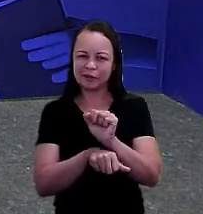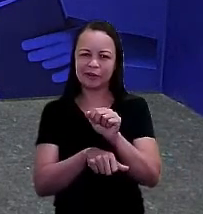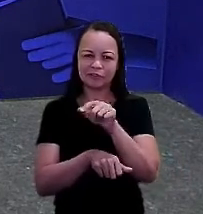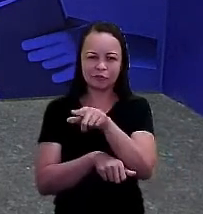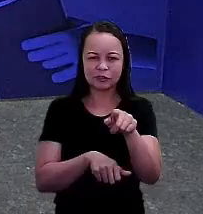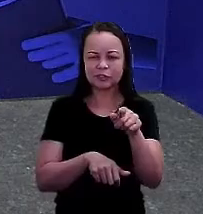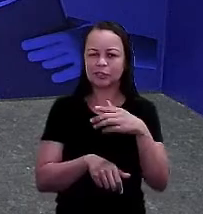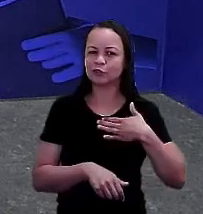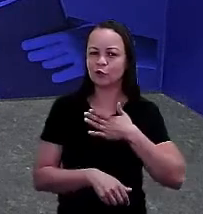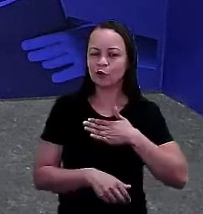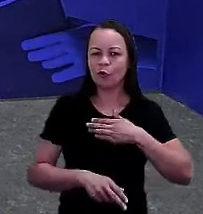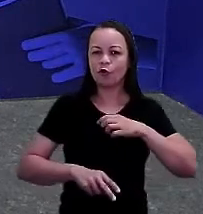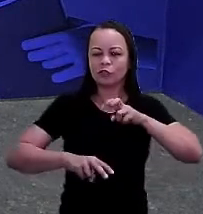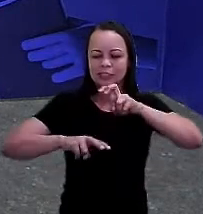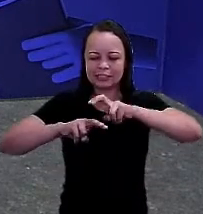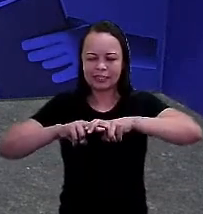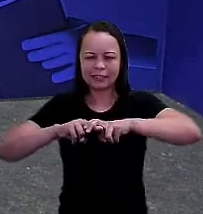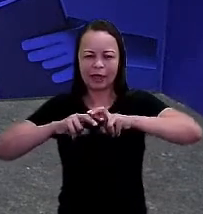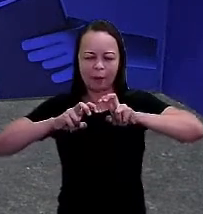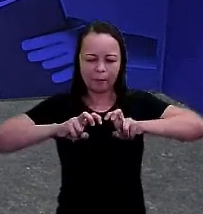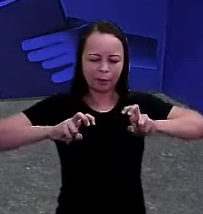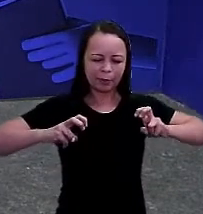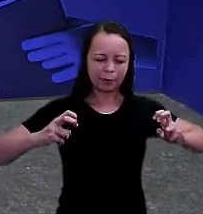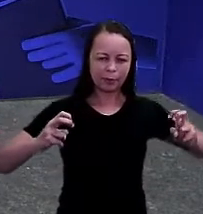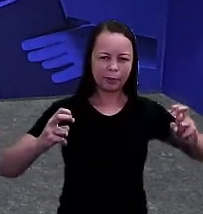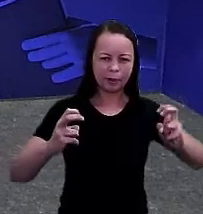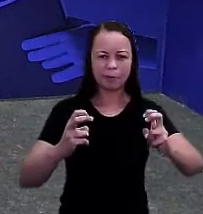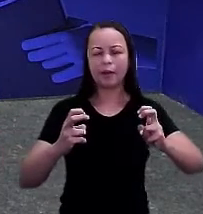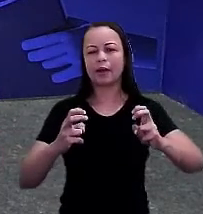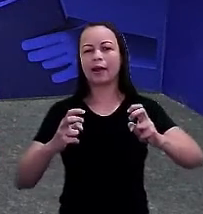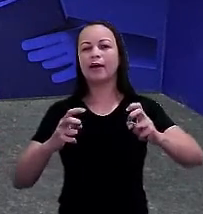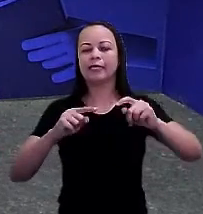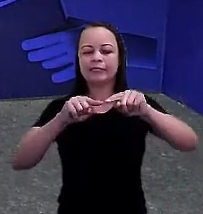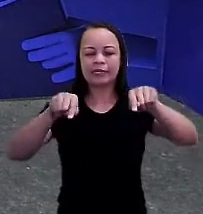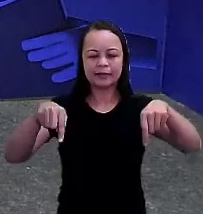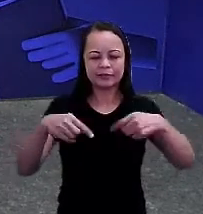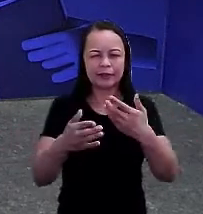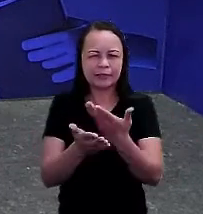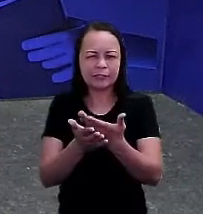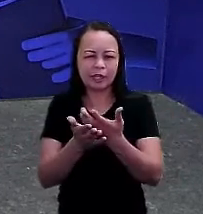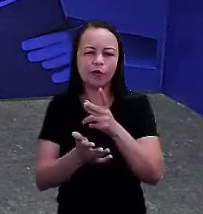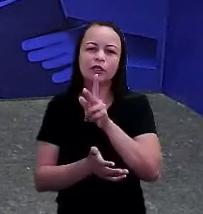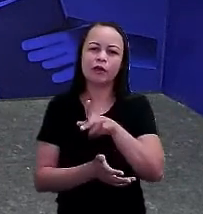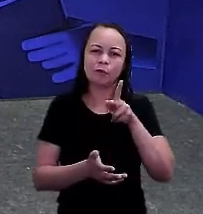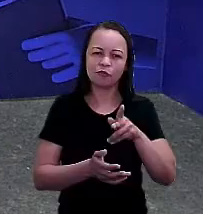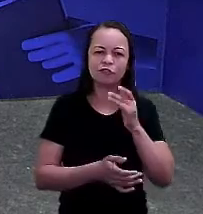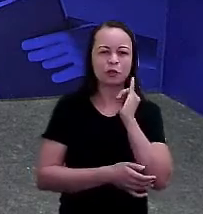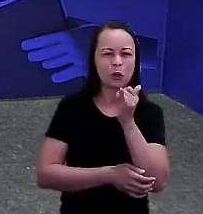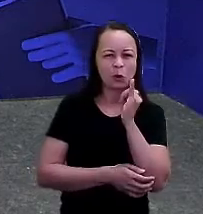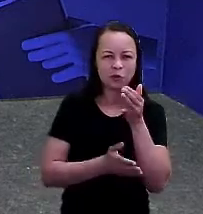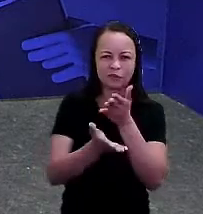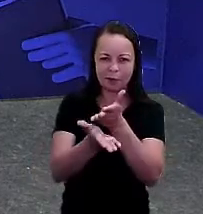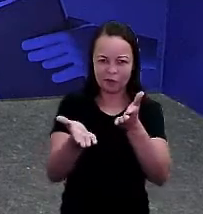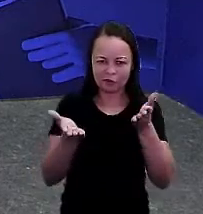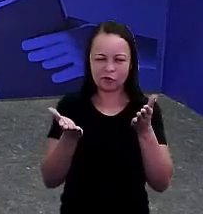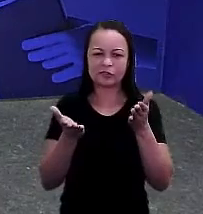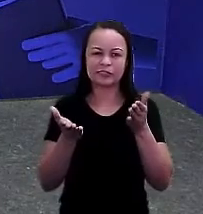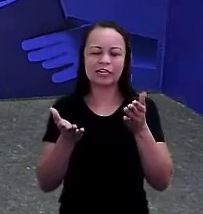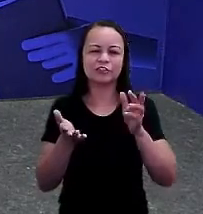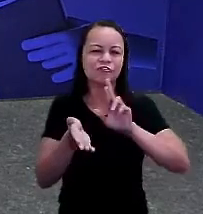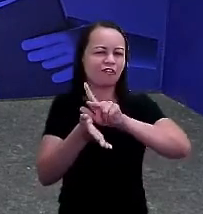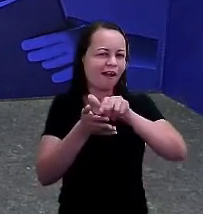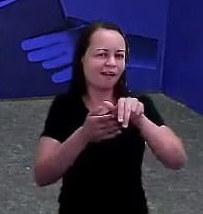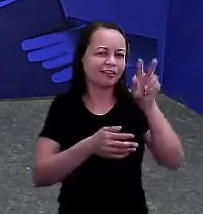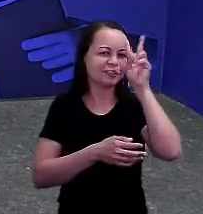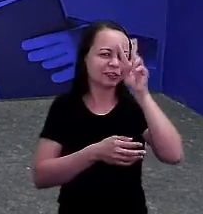sentar num círculo, numa roda assim na sala e a professora contar as várias lendas que existem do nosso folclore, não é? Então a